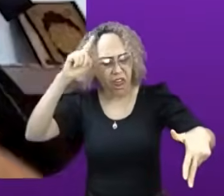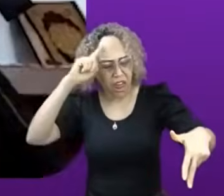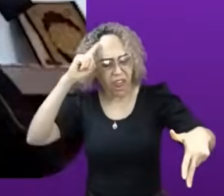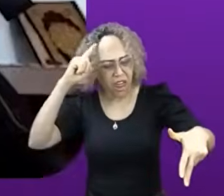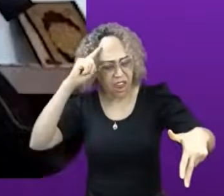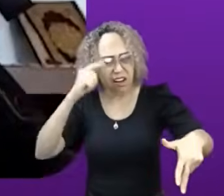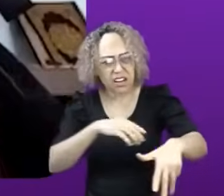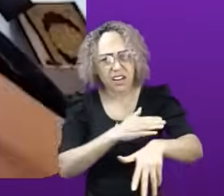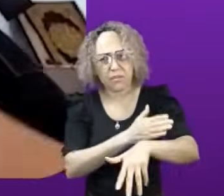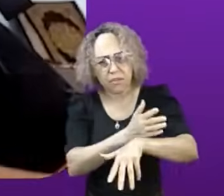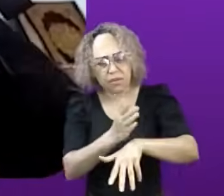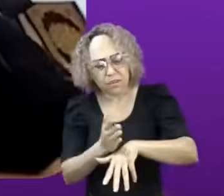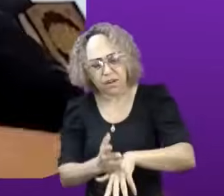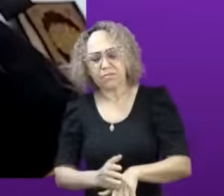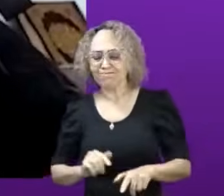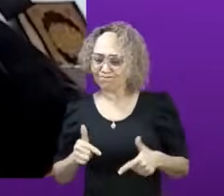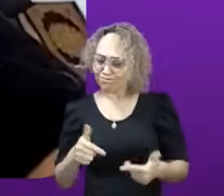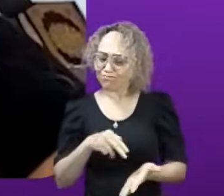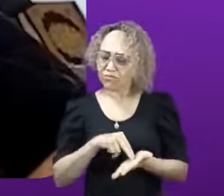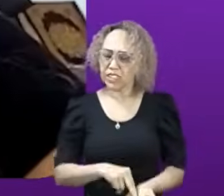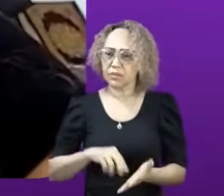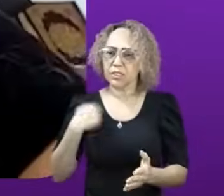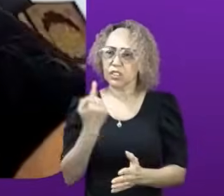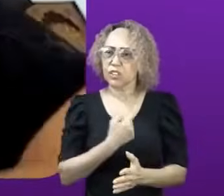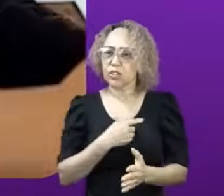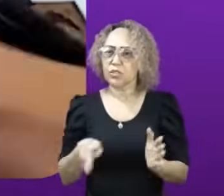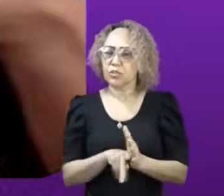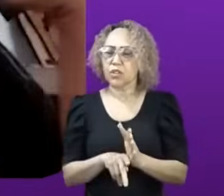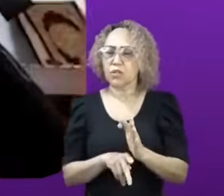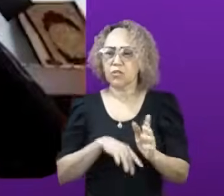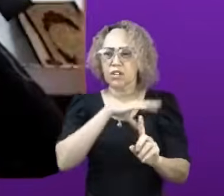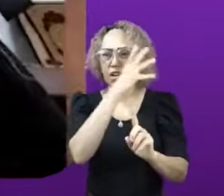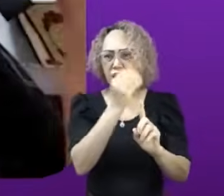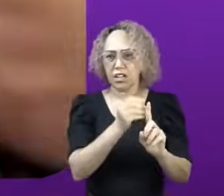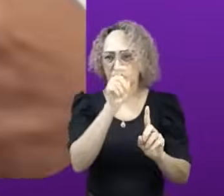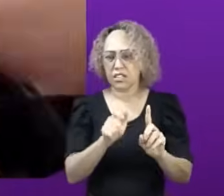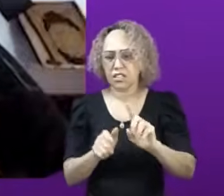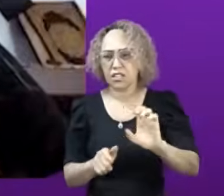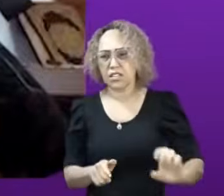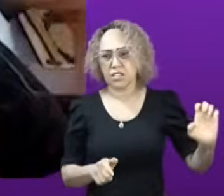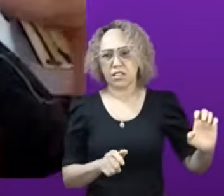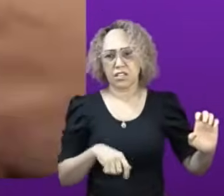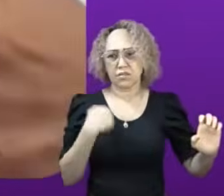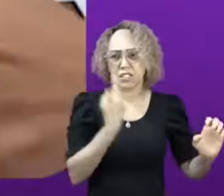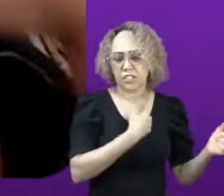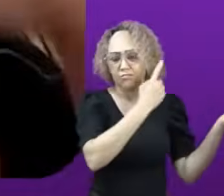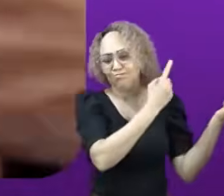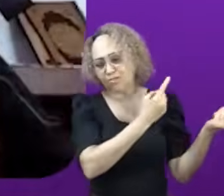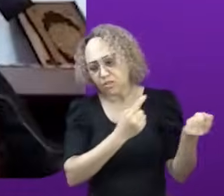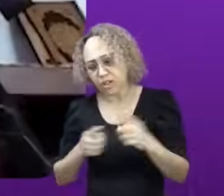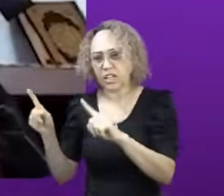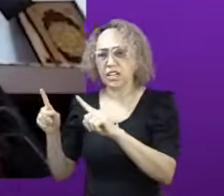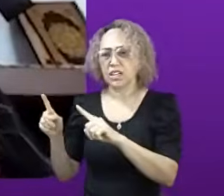hora, e muito firme, de nós, artistas de esquerda, né? Para a gente superar essas contradições